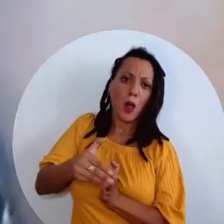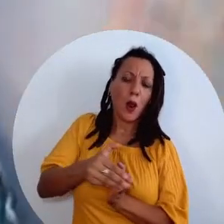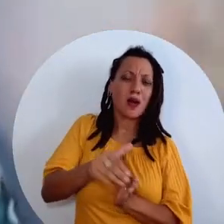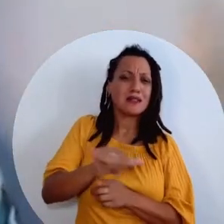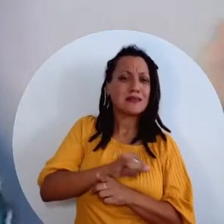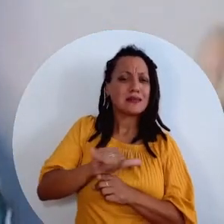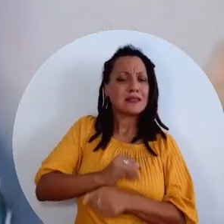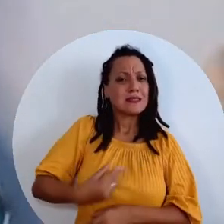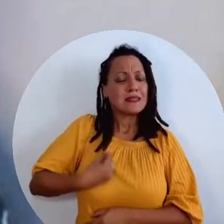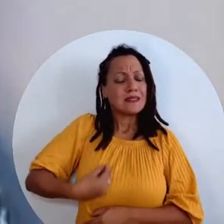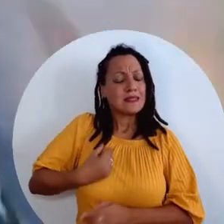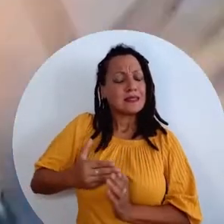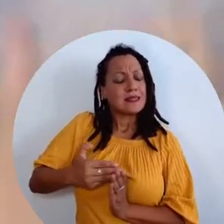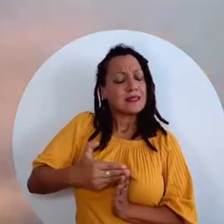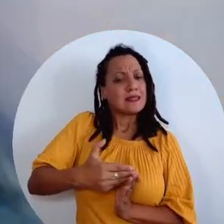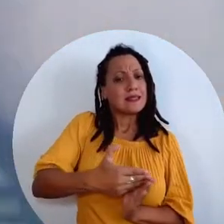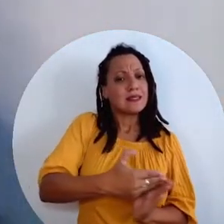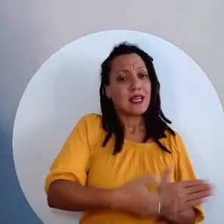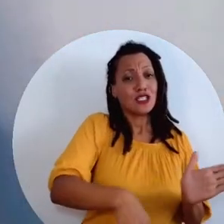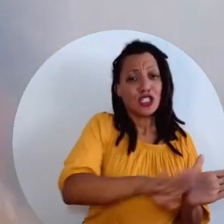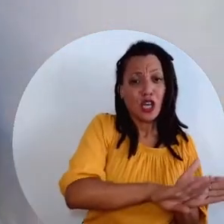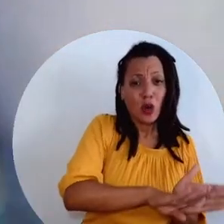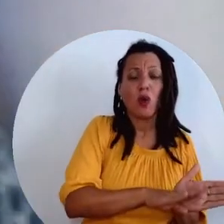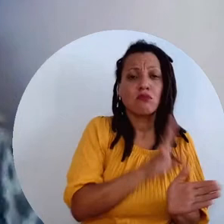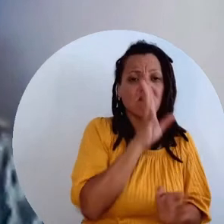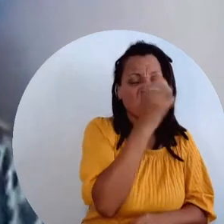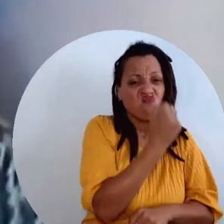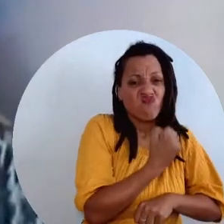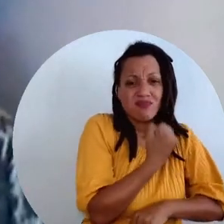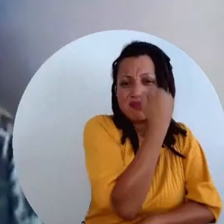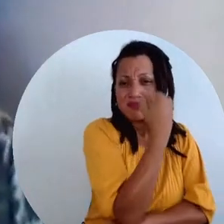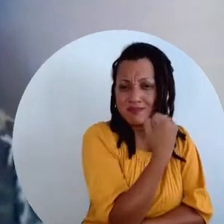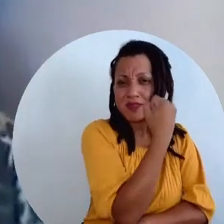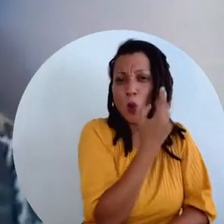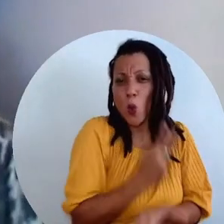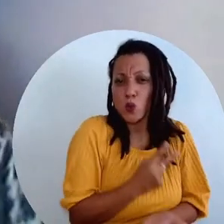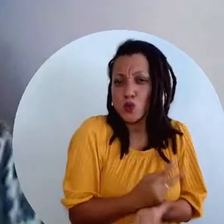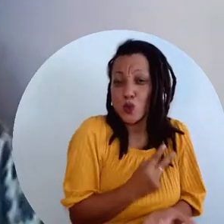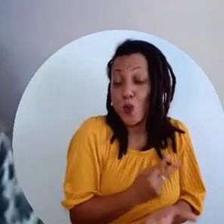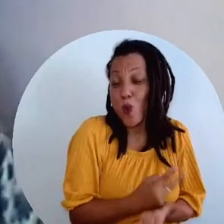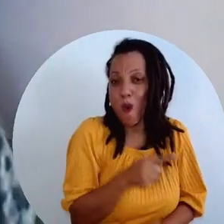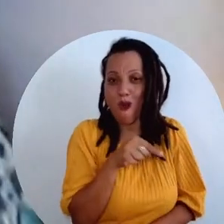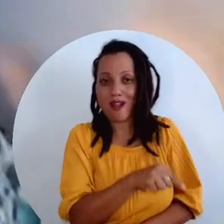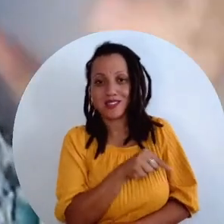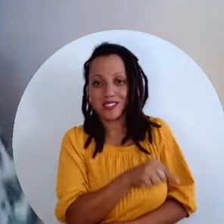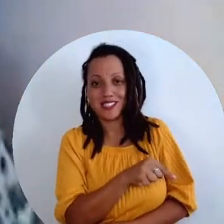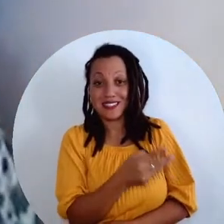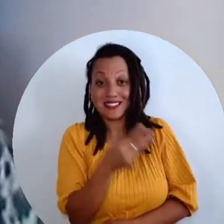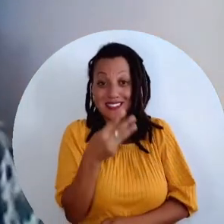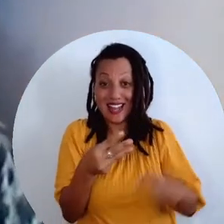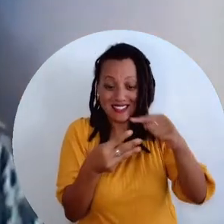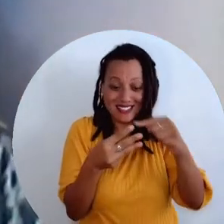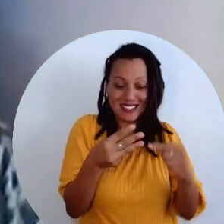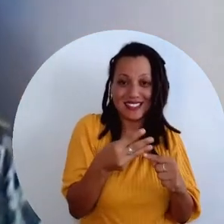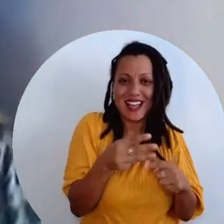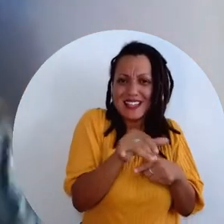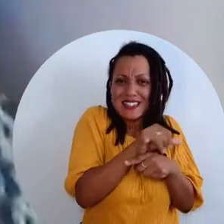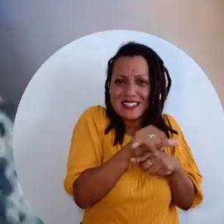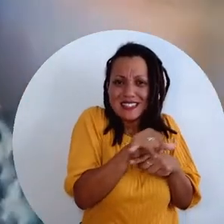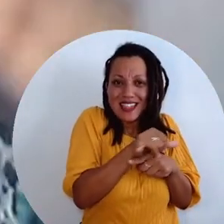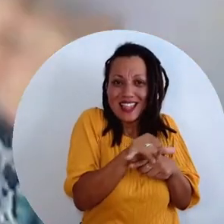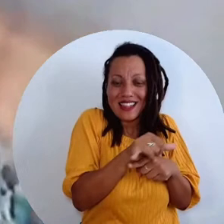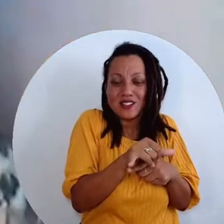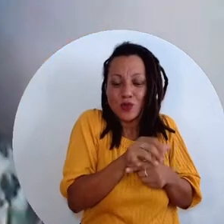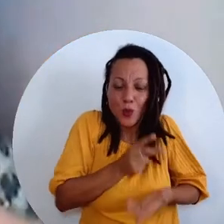porque nossos ancestrais têm o quê? O corpo, a palavra e o conjunto civilizatório. E eles vão utilizar desses três elementos as